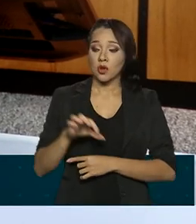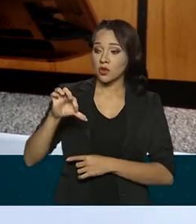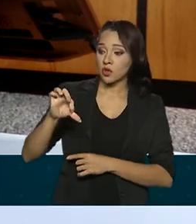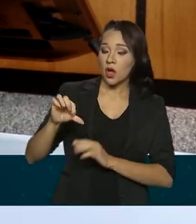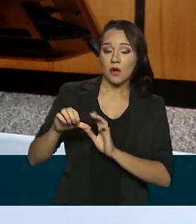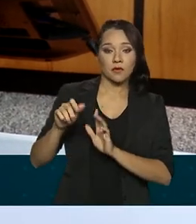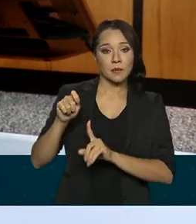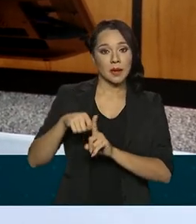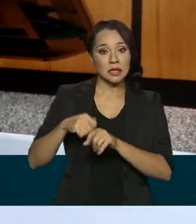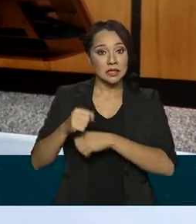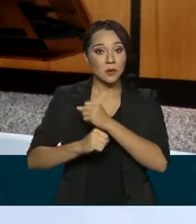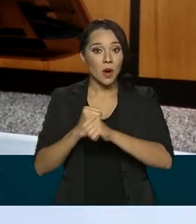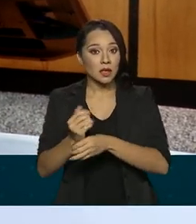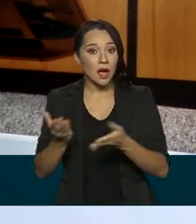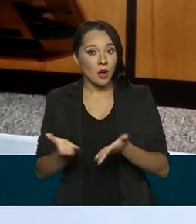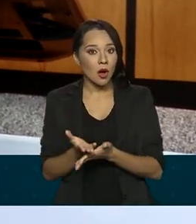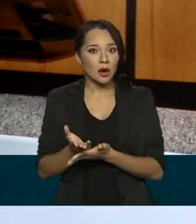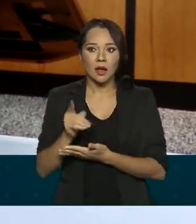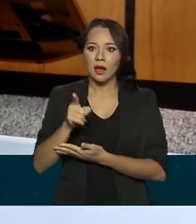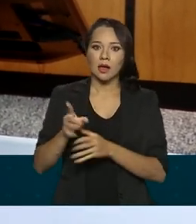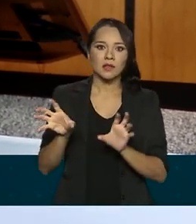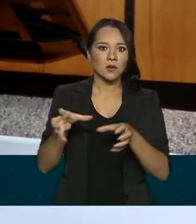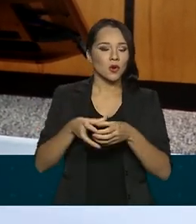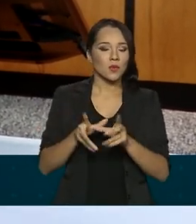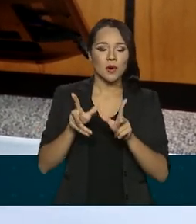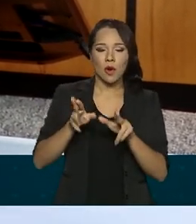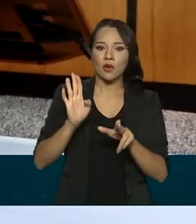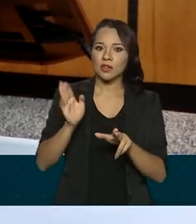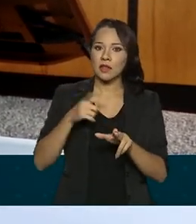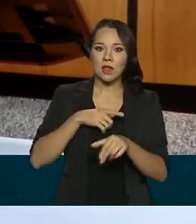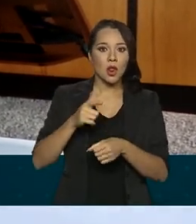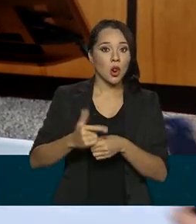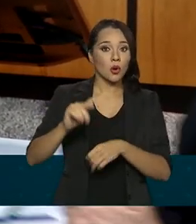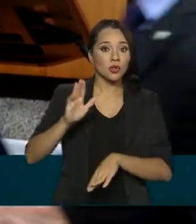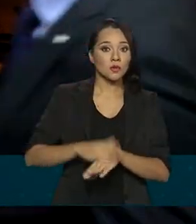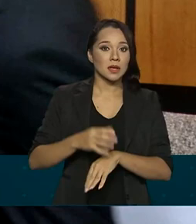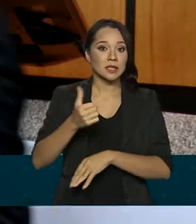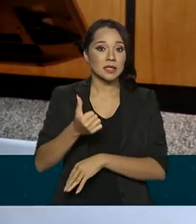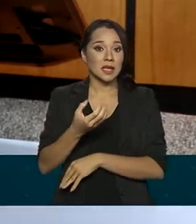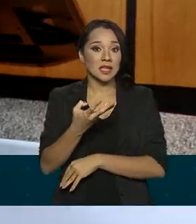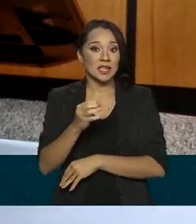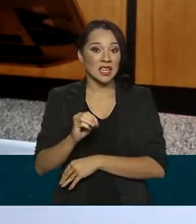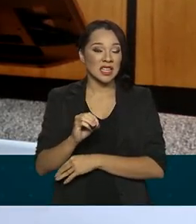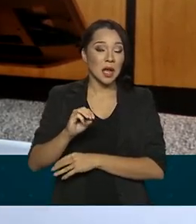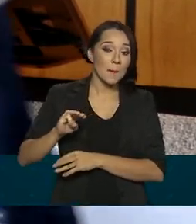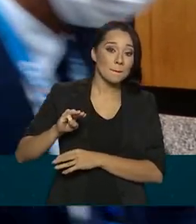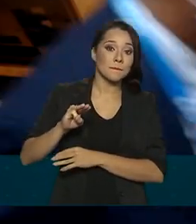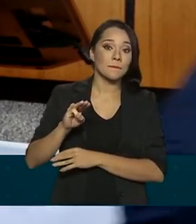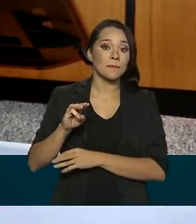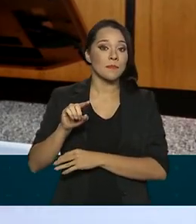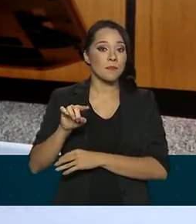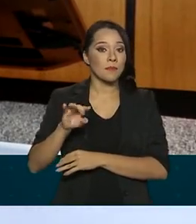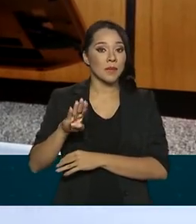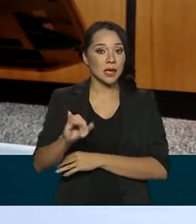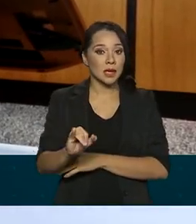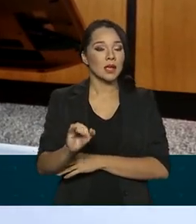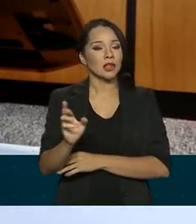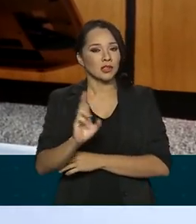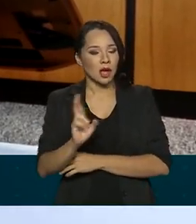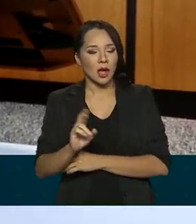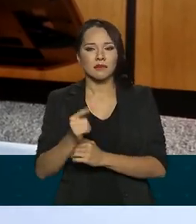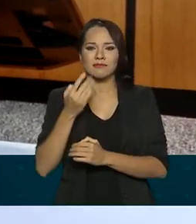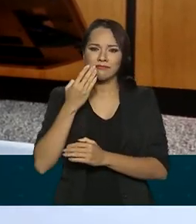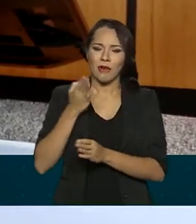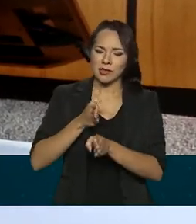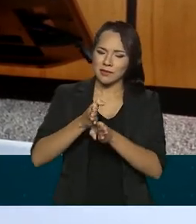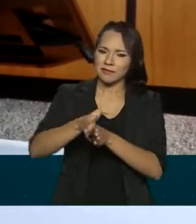nove primeiros meses deste ano esse mês a empresa já contabilizam lucros mais de 130 milhões de reais é isso mostra que estamos